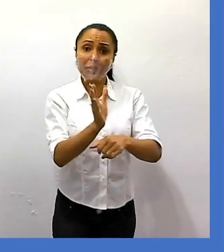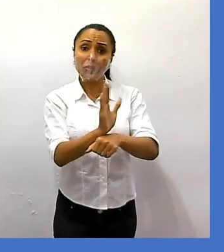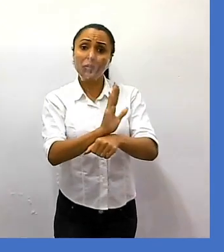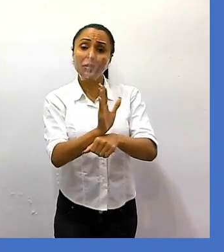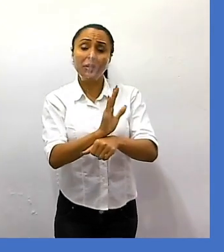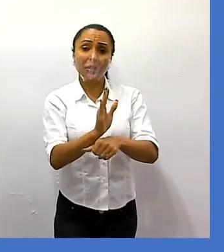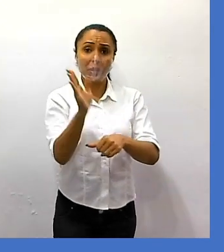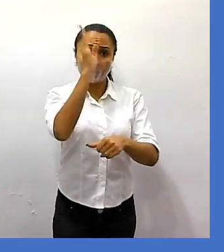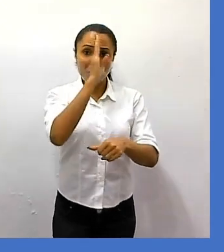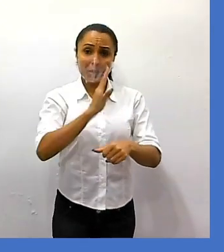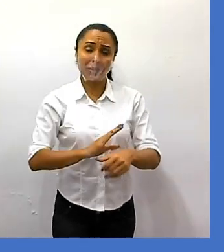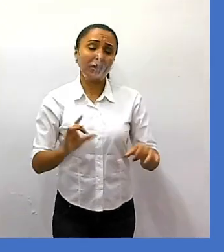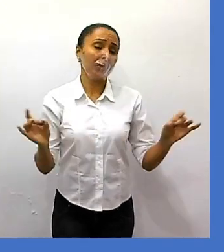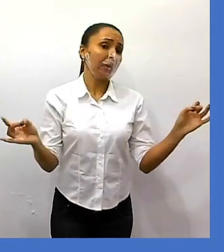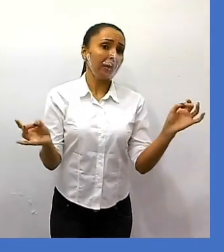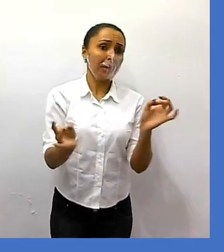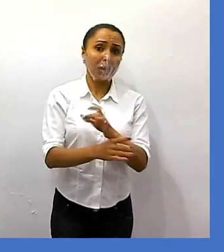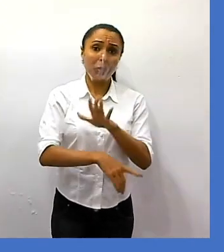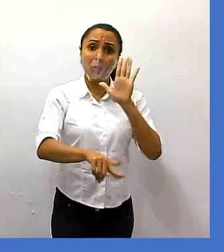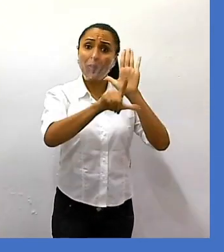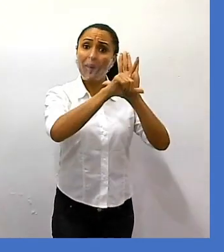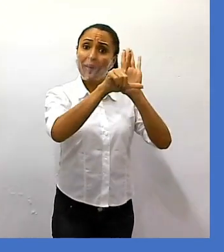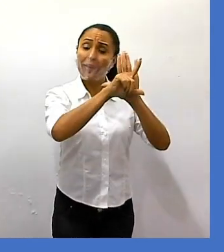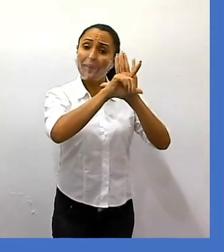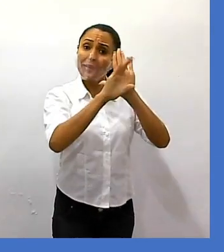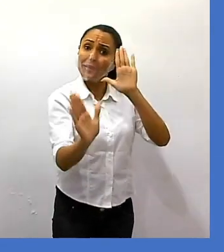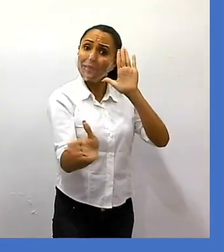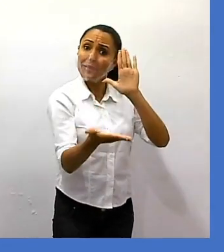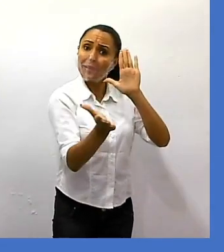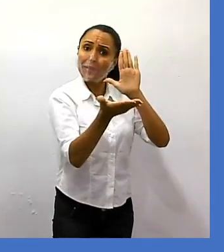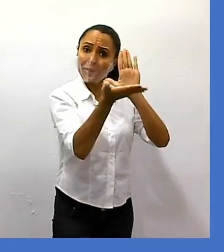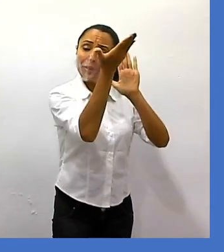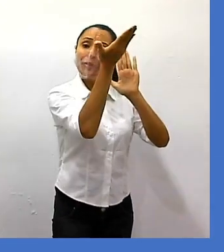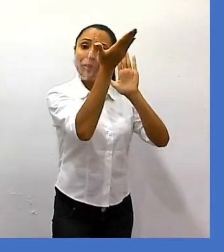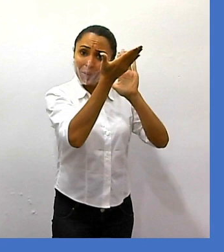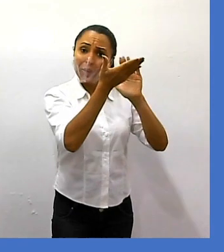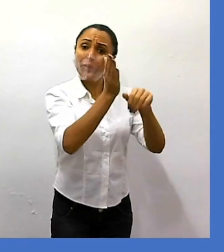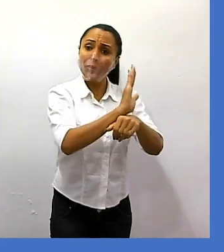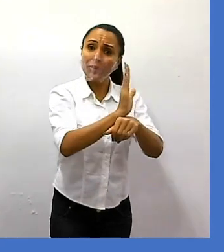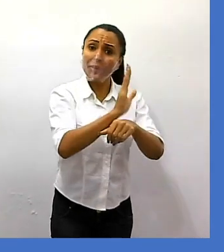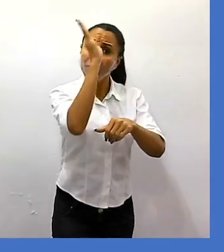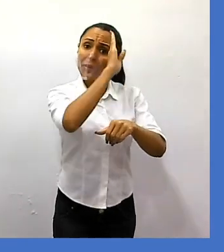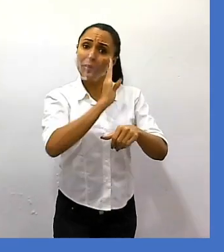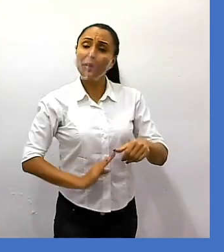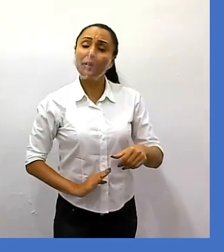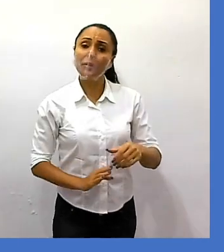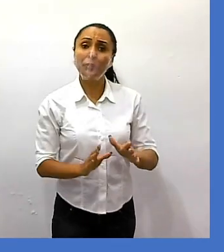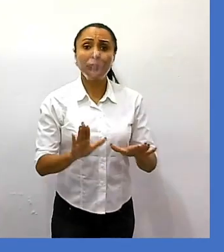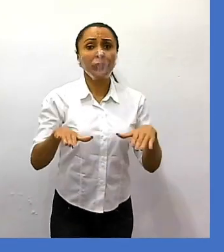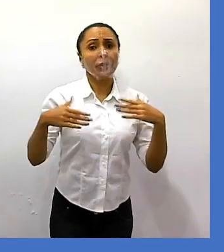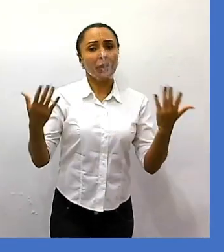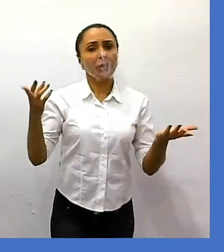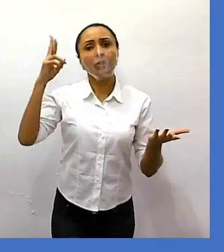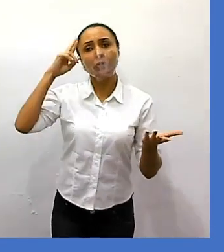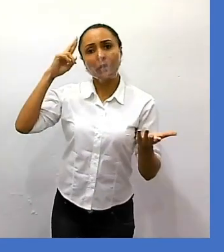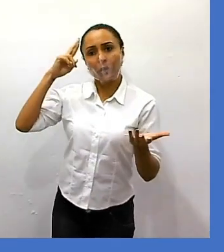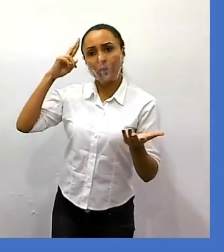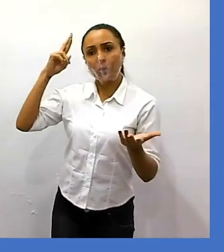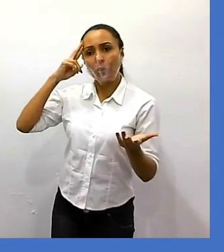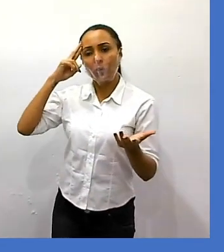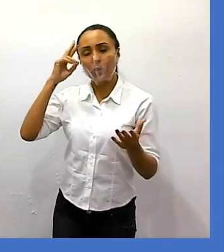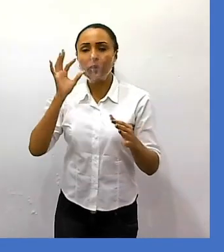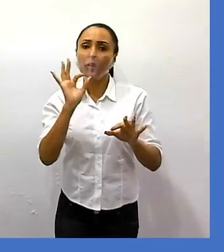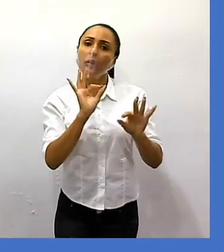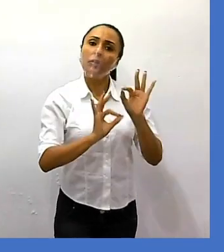Então, acabando assim com as leis de incentivo à produção cinematográfica no Brasil. Então, os diretores, os produtores